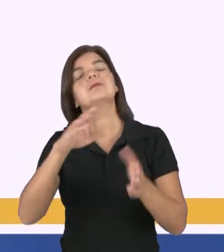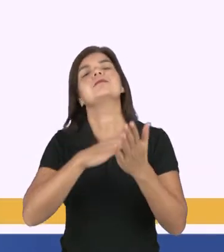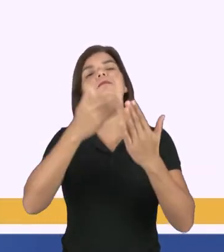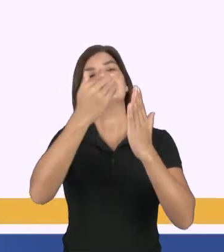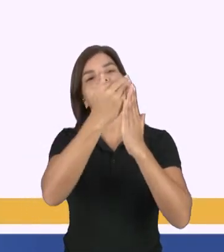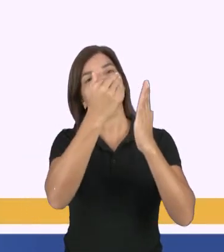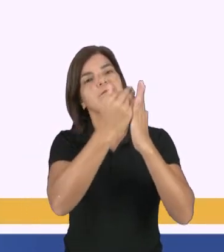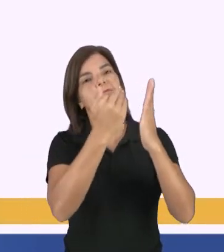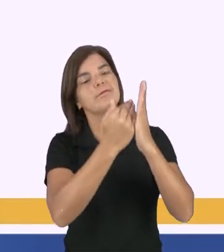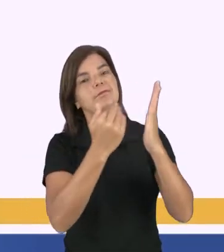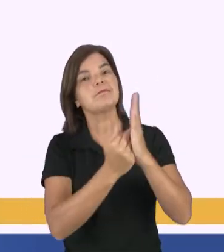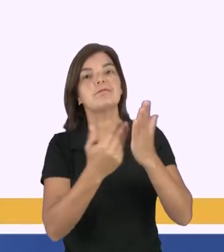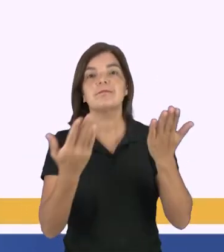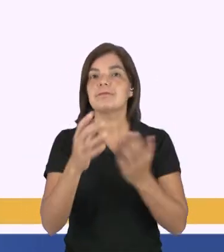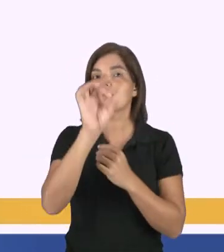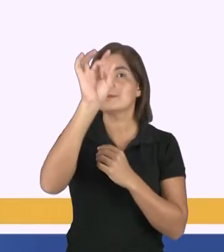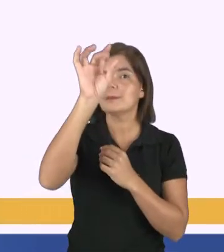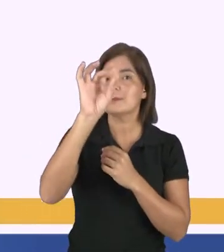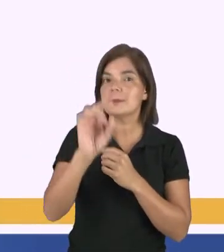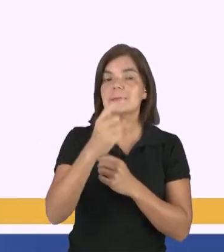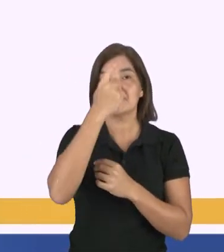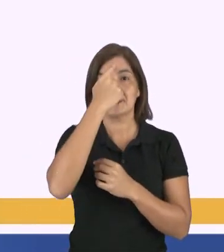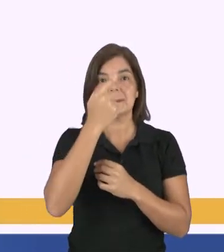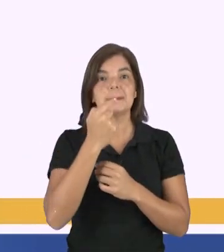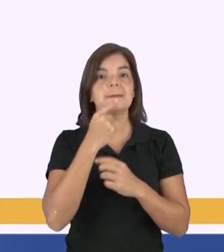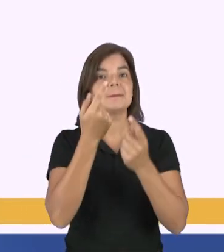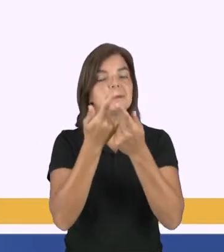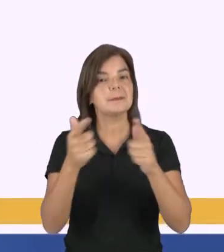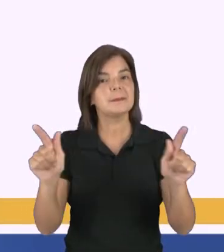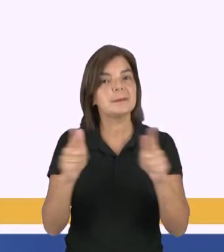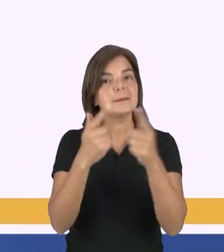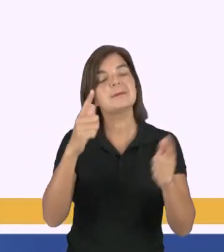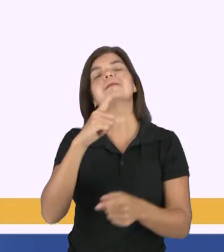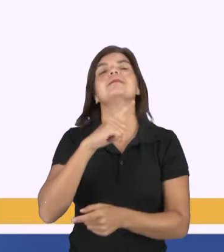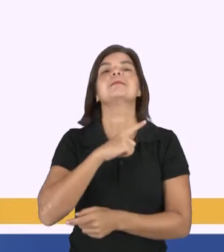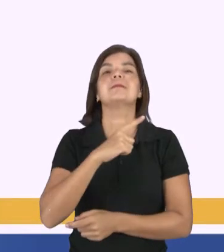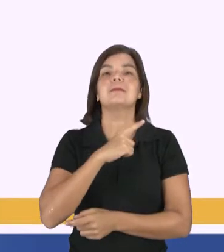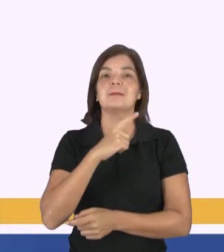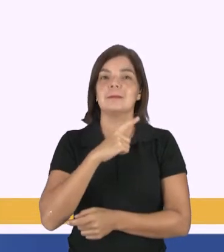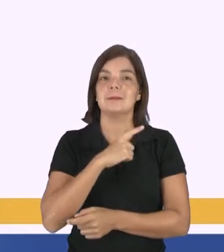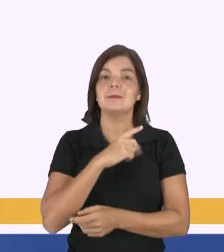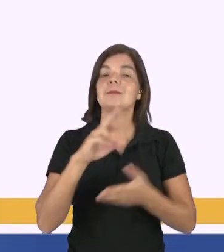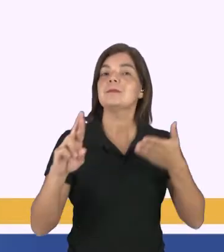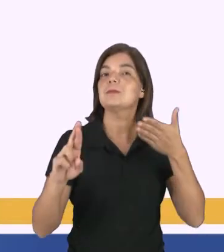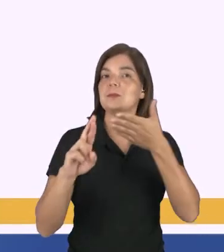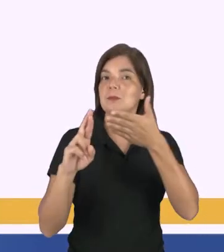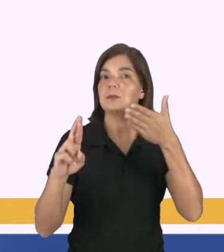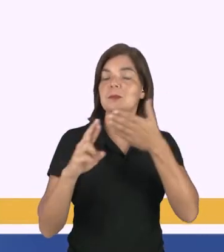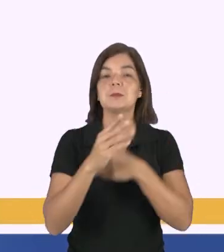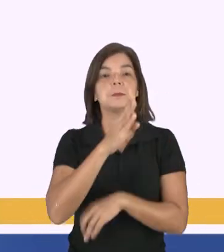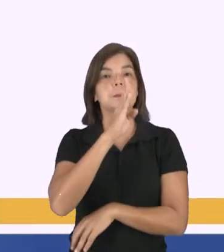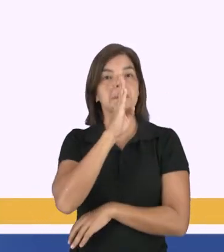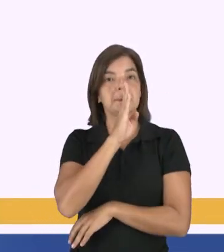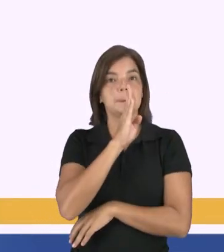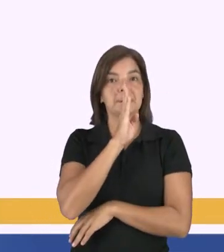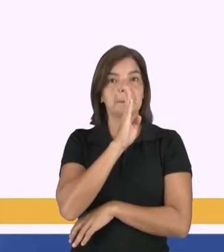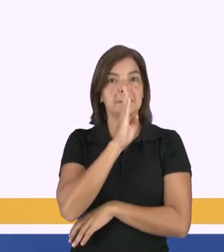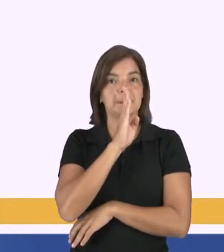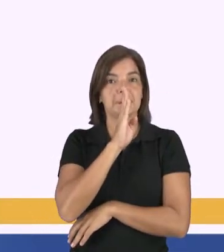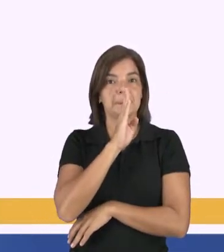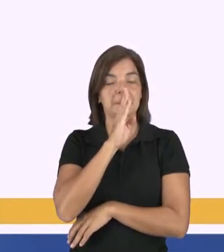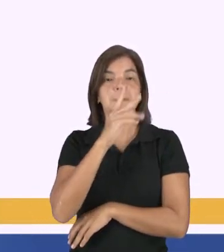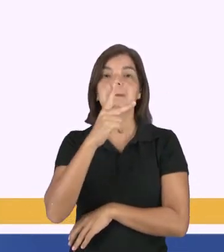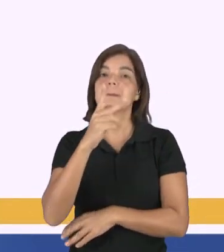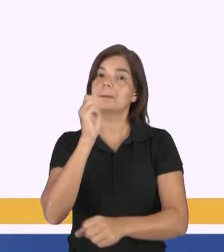por diante então cada figura de som tem o seu representante em silêncio que é